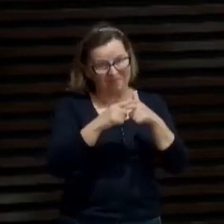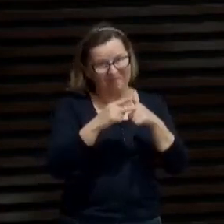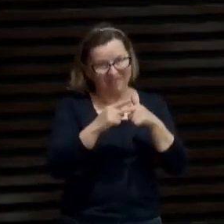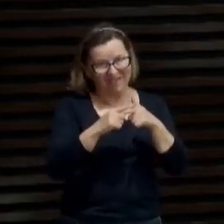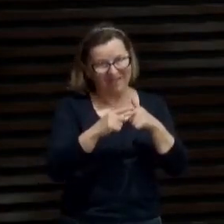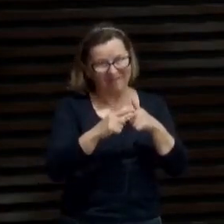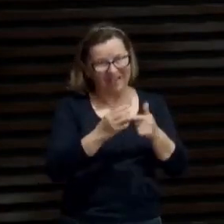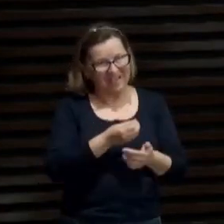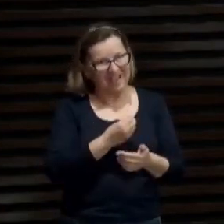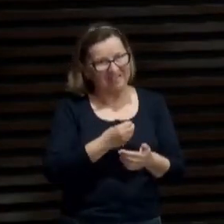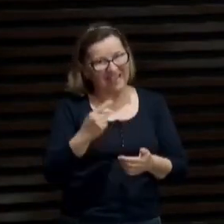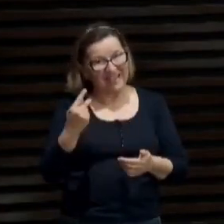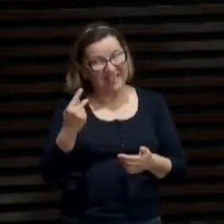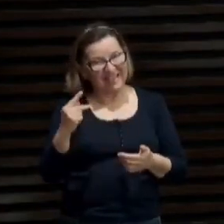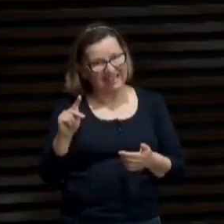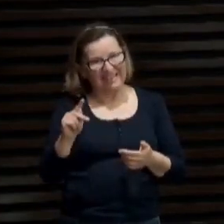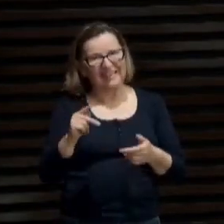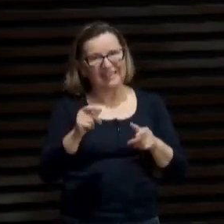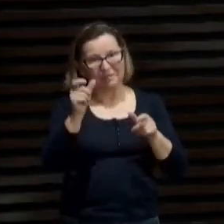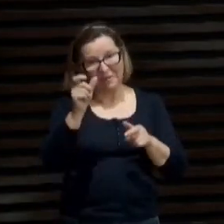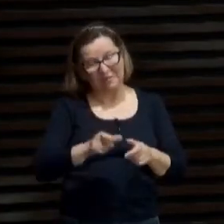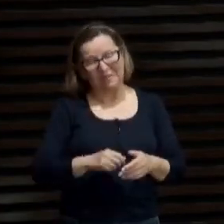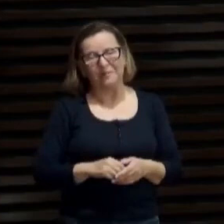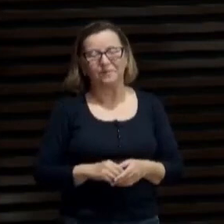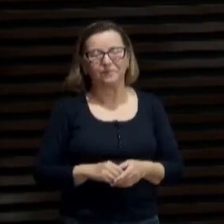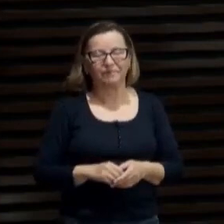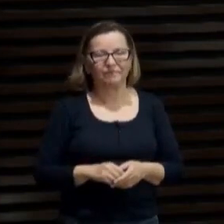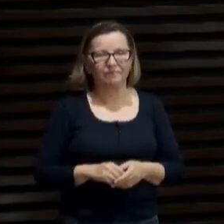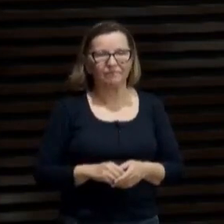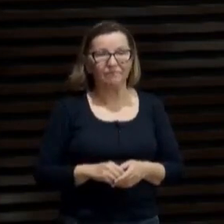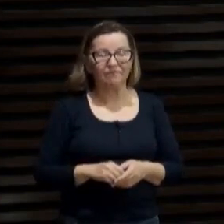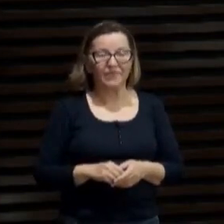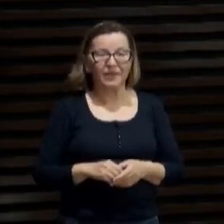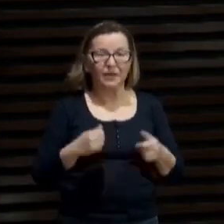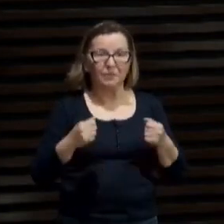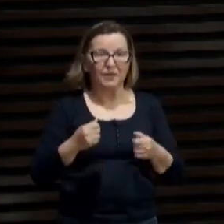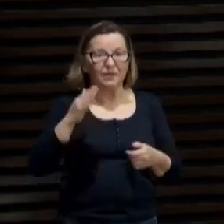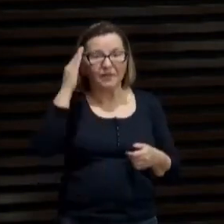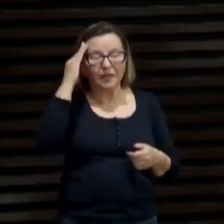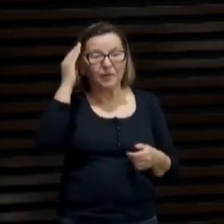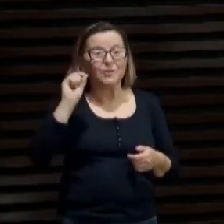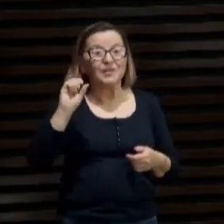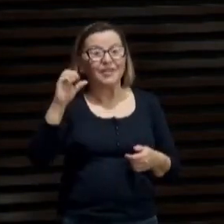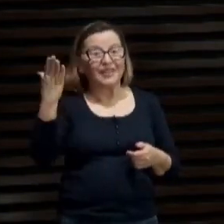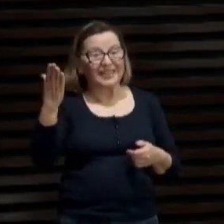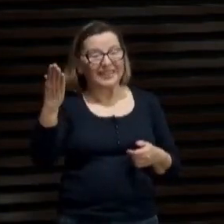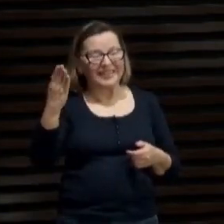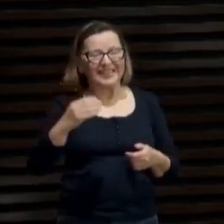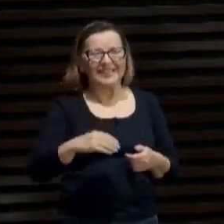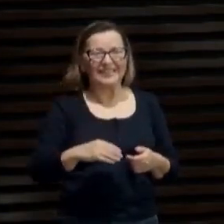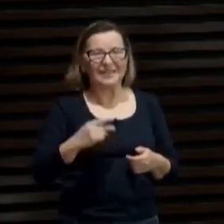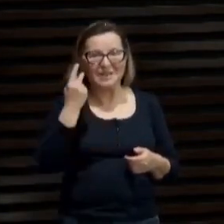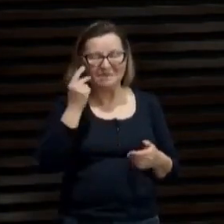E a propósito nosso é identificar se há esse vazamento e vamos tampar, chamar um encanador e vamos tampar esse vazamento. E a